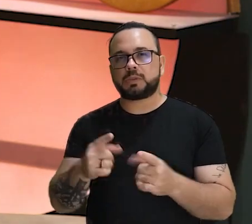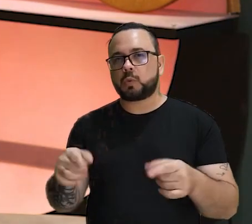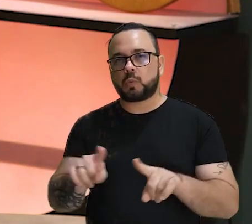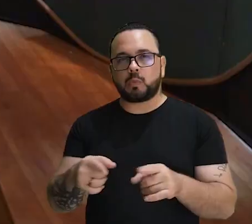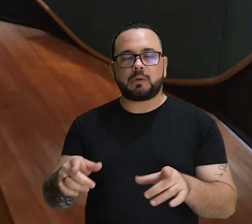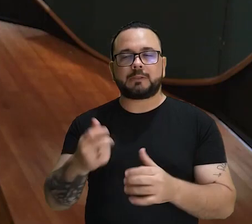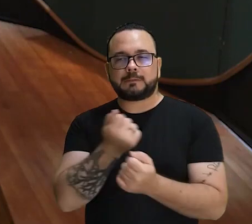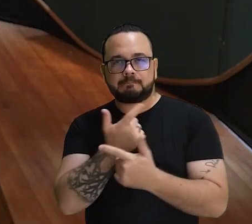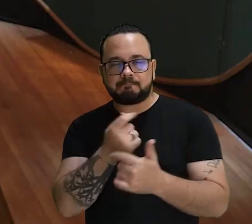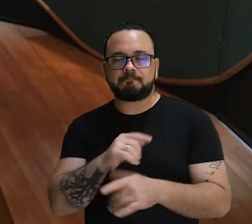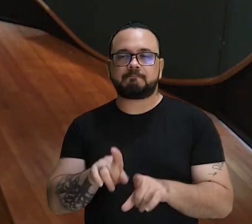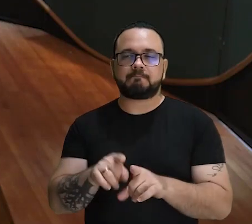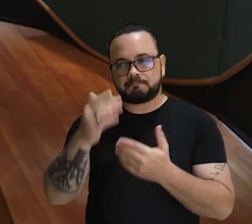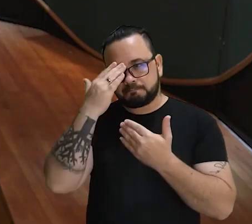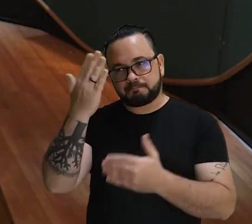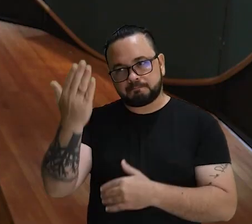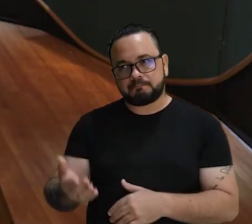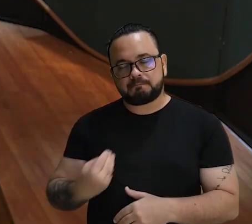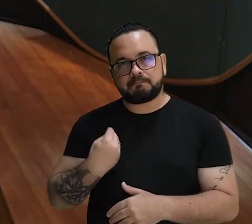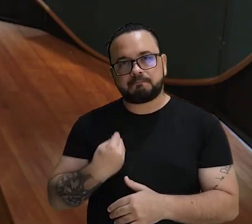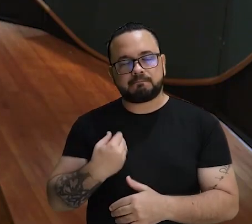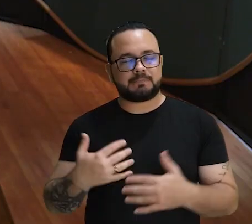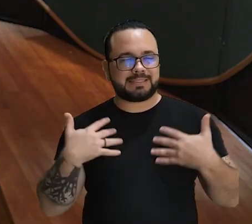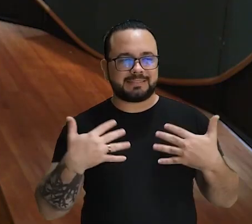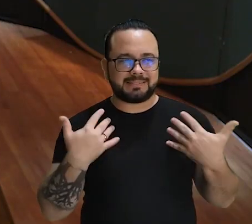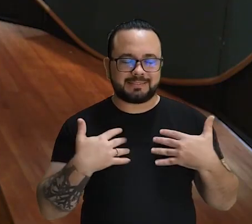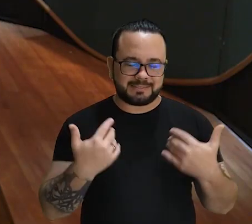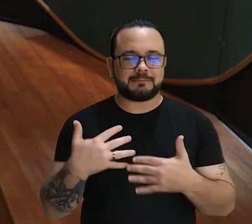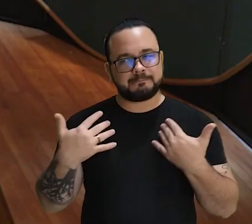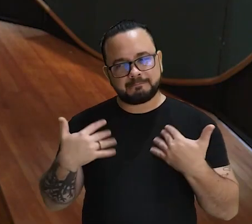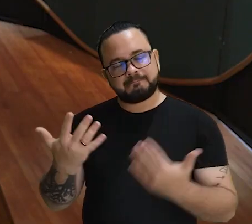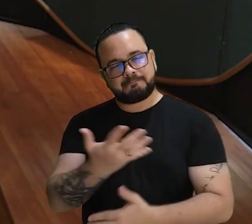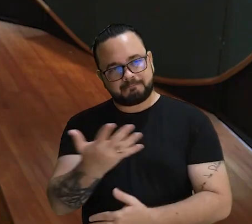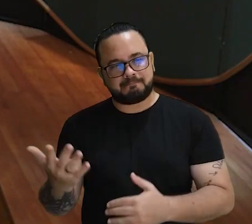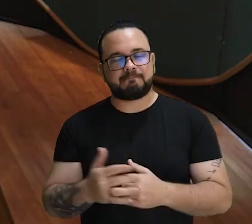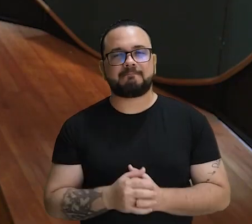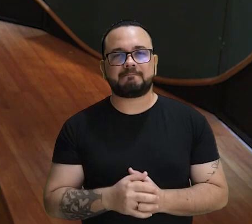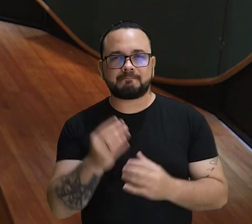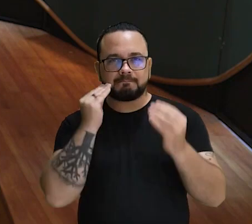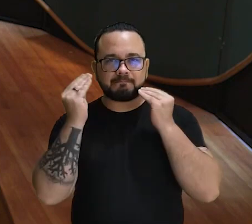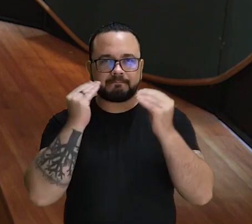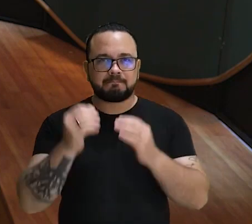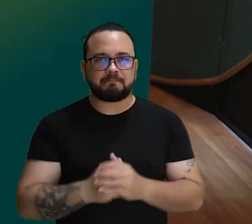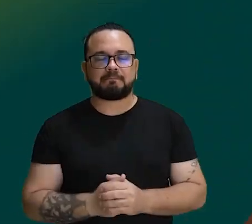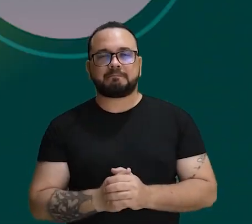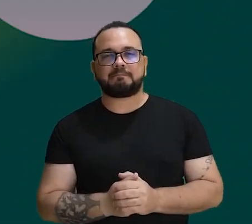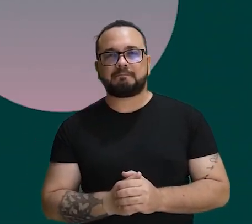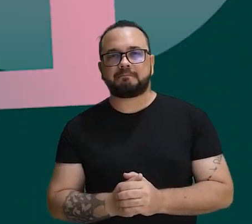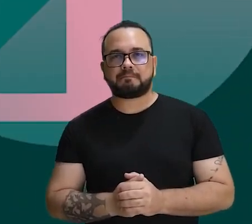de músicas, risadas e tudo mais. Obrigada pela sua presença. Muita alegria, meu amor. Muita alegria pra nós.